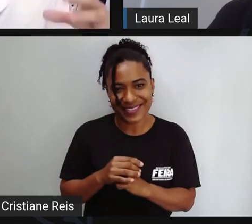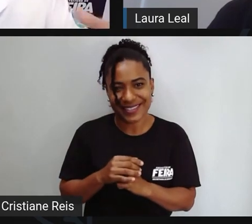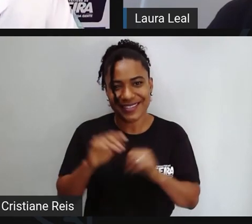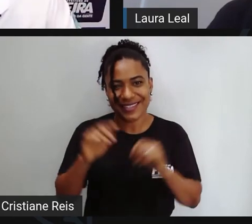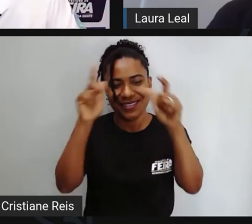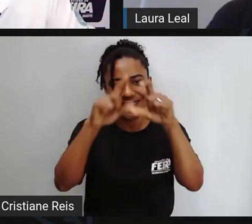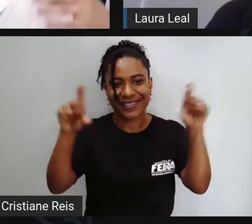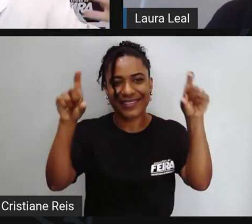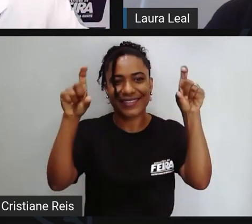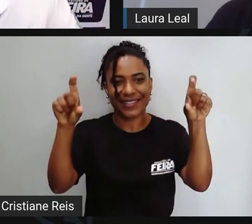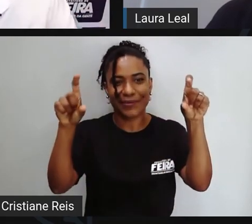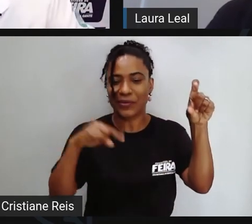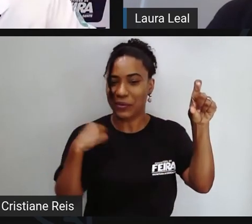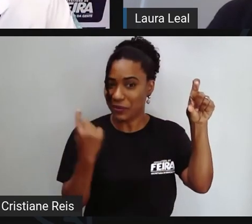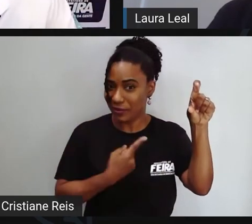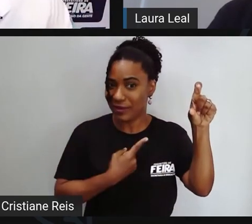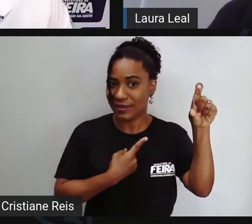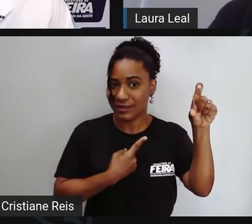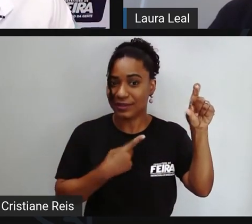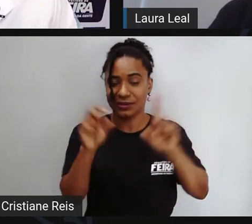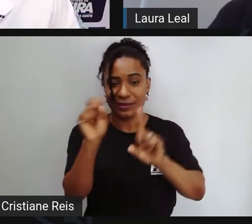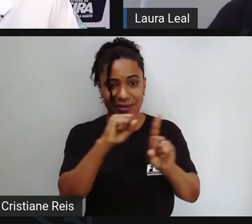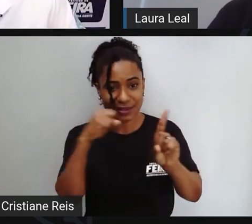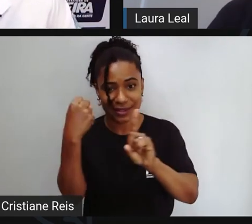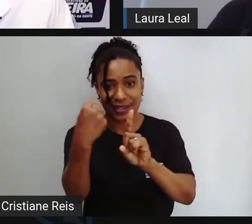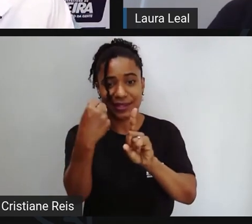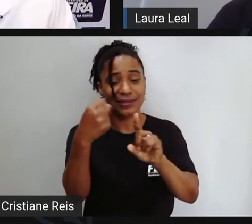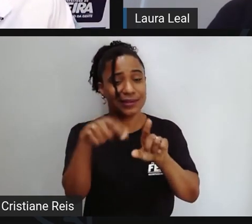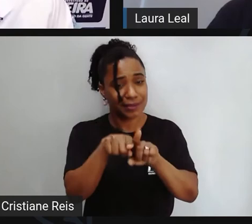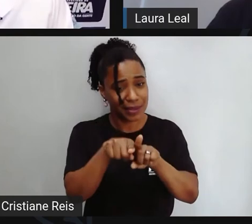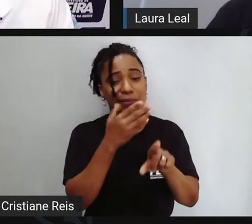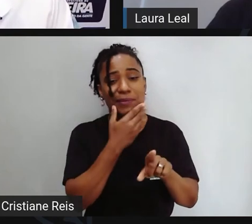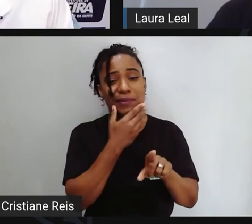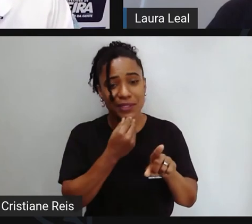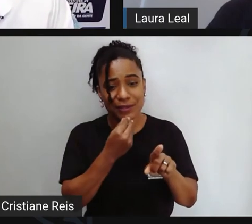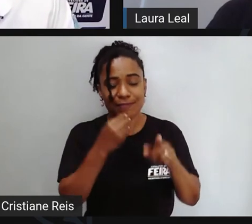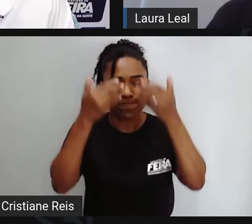que nossas meninas, nossa sociedade, nossos meninos também abram a